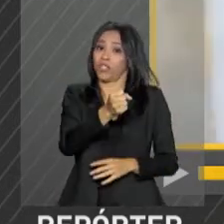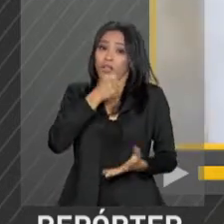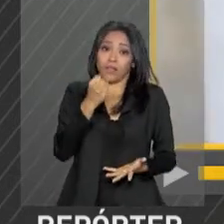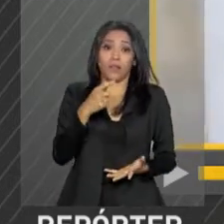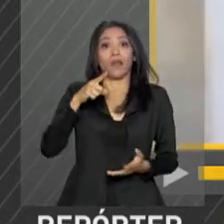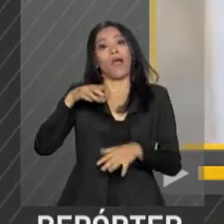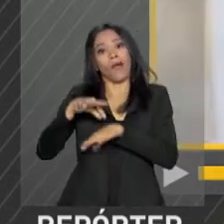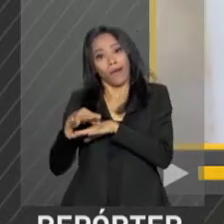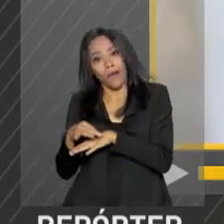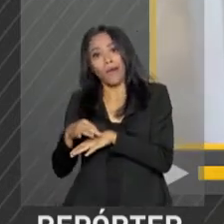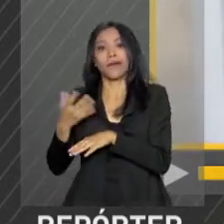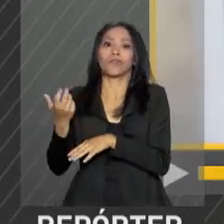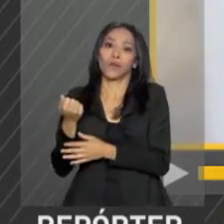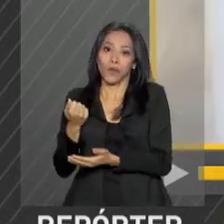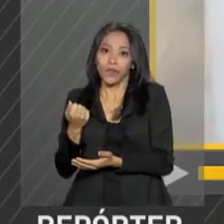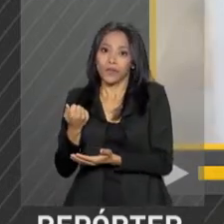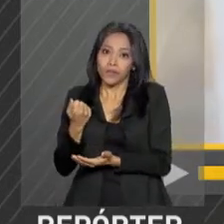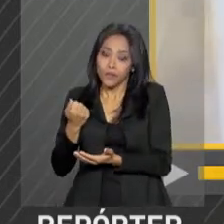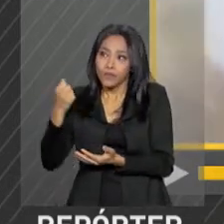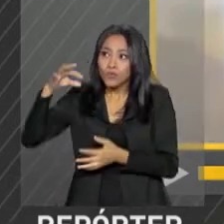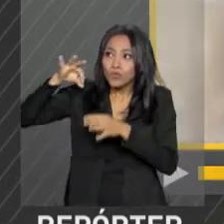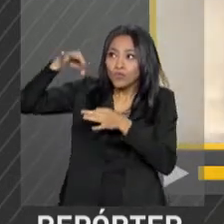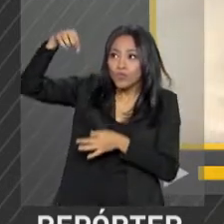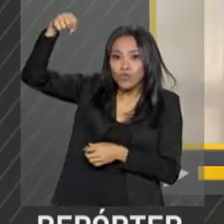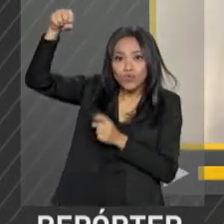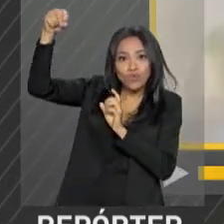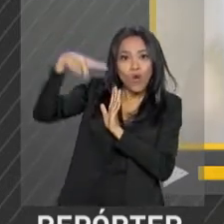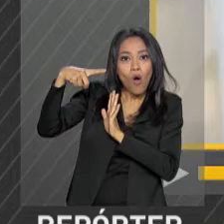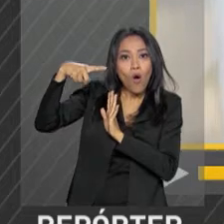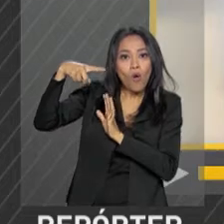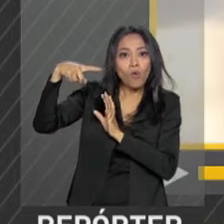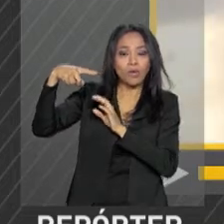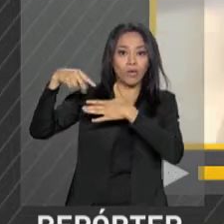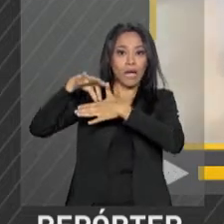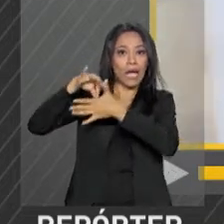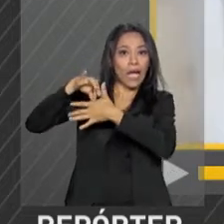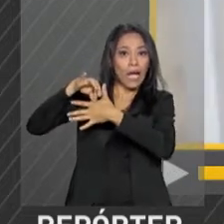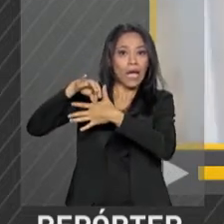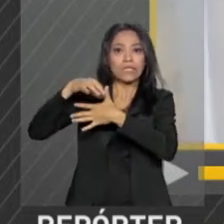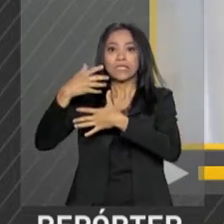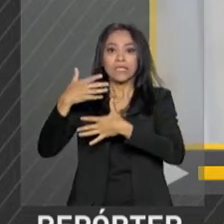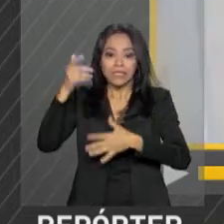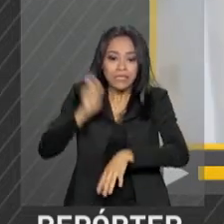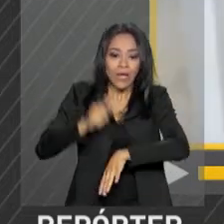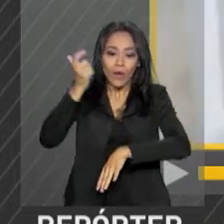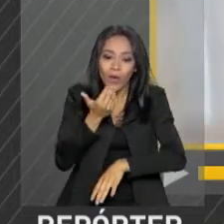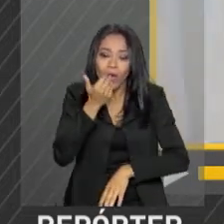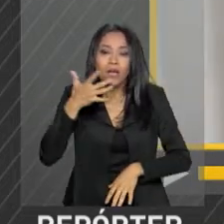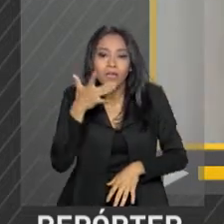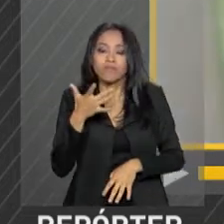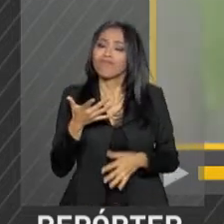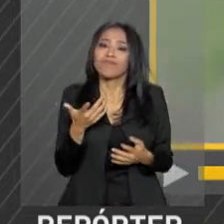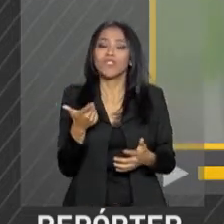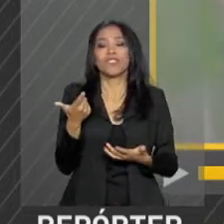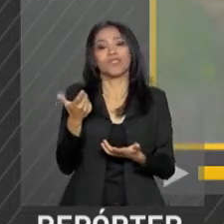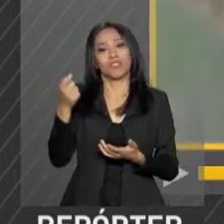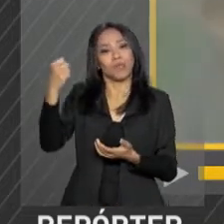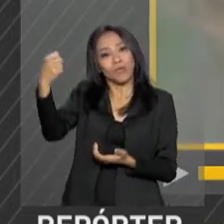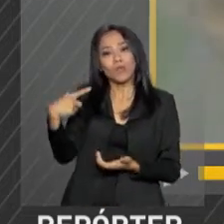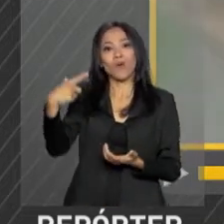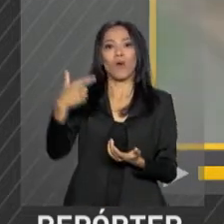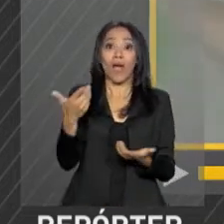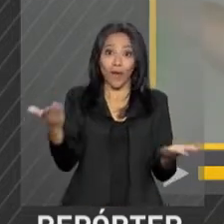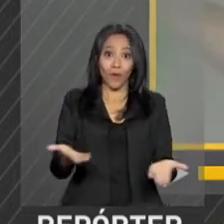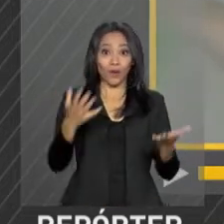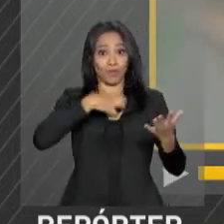carne, tinha que comprar, colocar no sol para secar, não tinha direito de comer minha carninha fresca, a hora que quisesse. Então hoje eu estou muito feliz